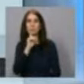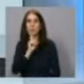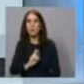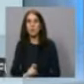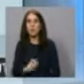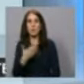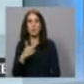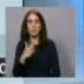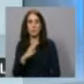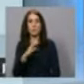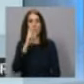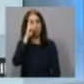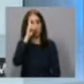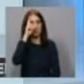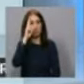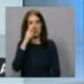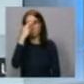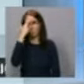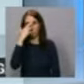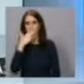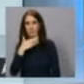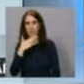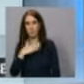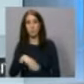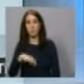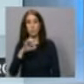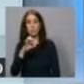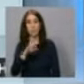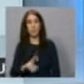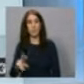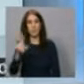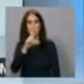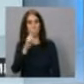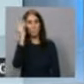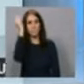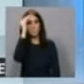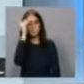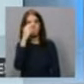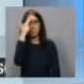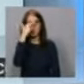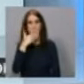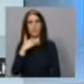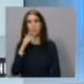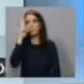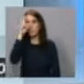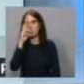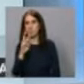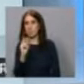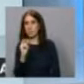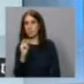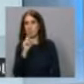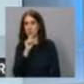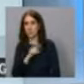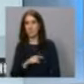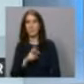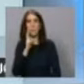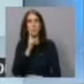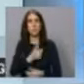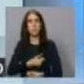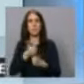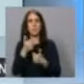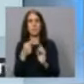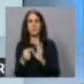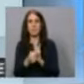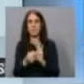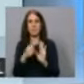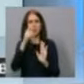Porto Alegre e Castelo Branco. Subirão até aos 18 graus aqui no interior em Castelo Branco, Porto Alegre chegará aos 13. Para a capital, a mínima foi